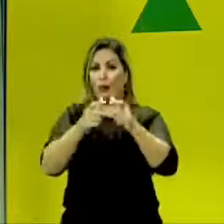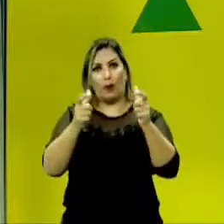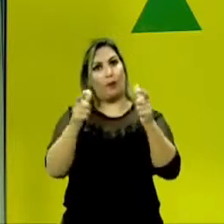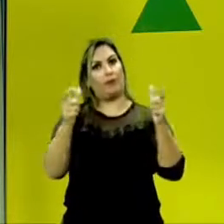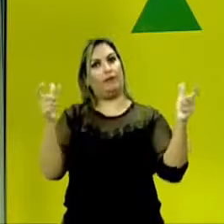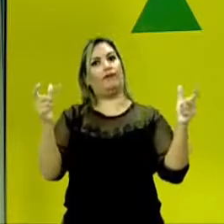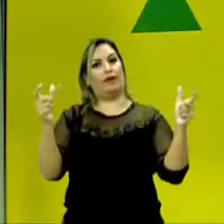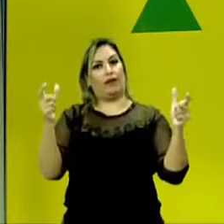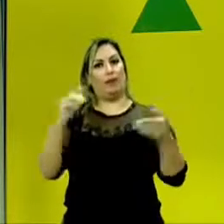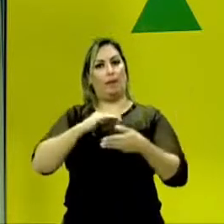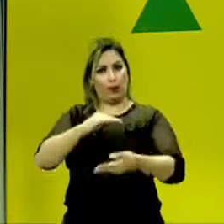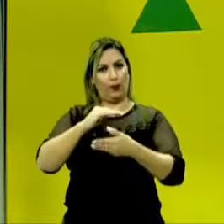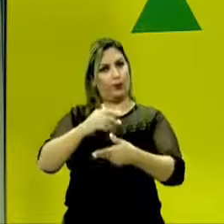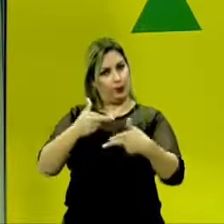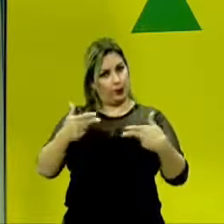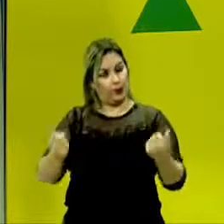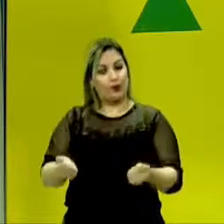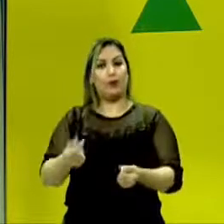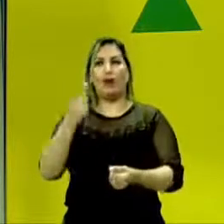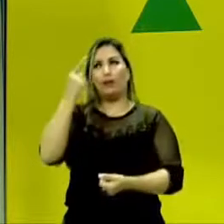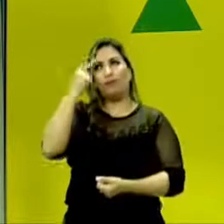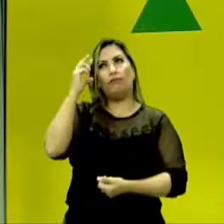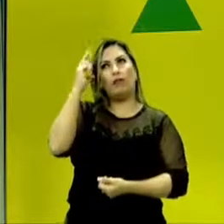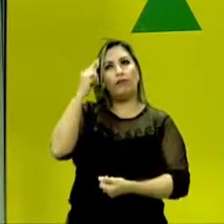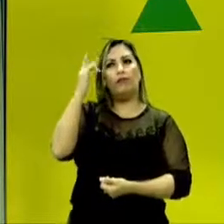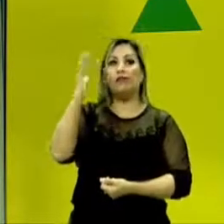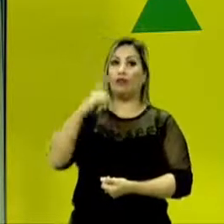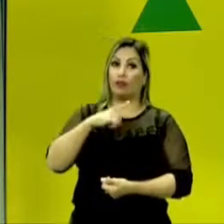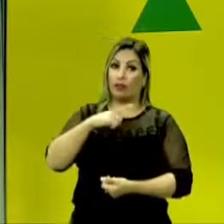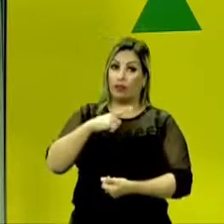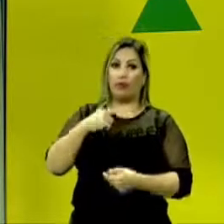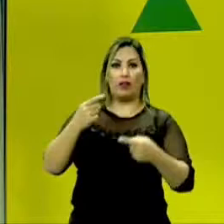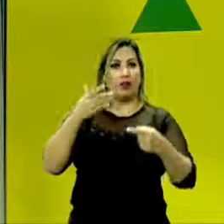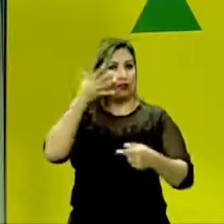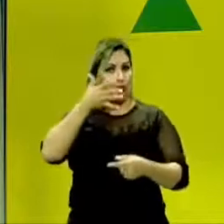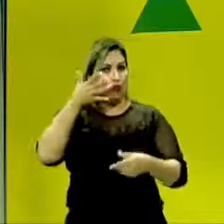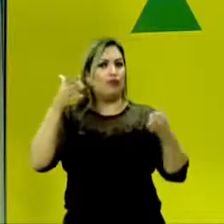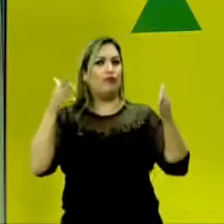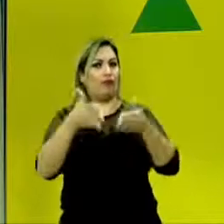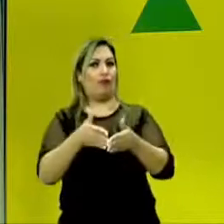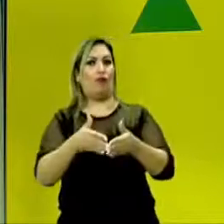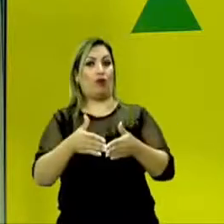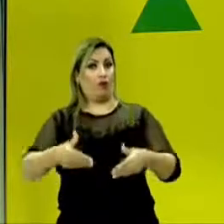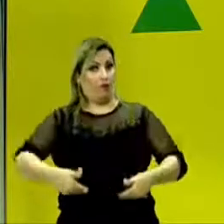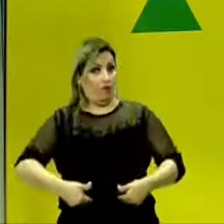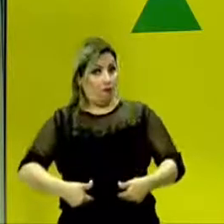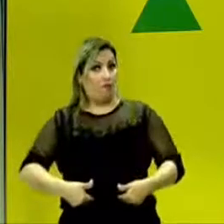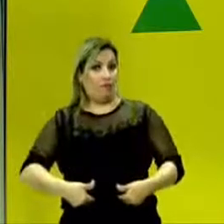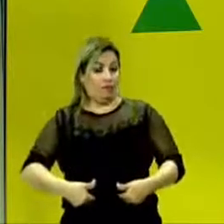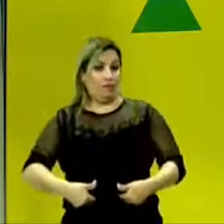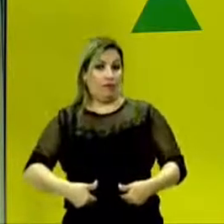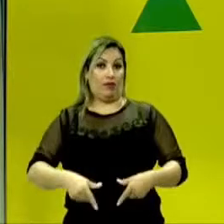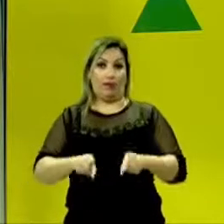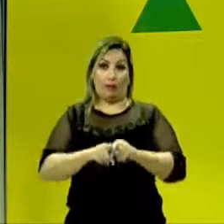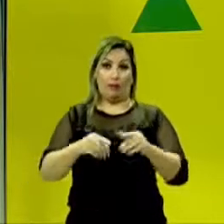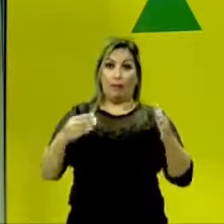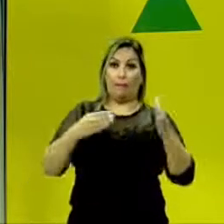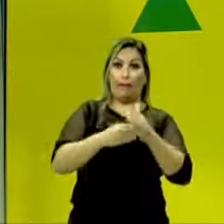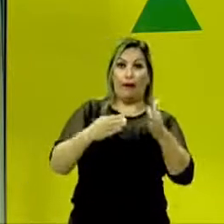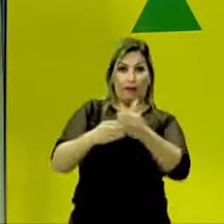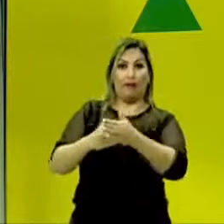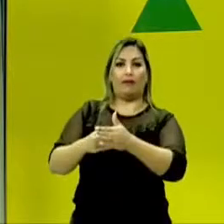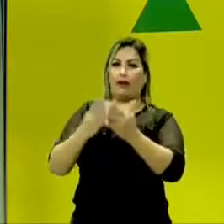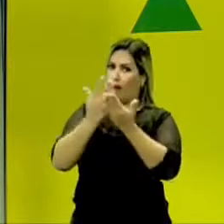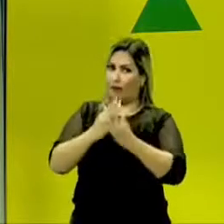aumentar a produção. E eles começam a pensar muito e ter muito discurso voltado para a fome no mundo, e principalmente para impedir